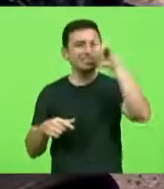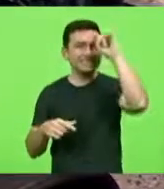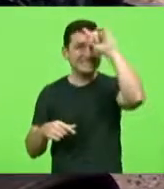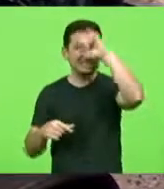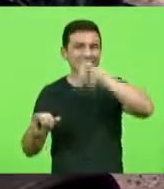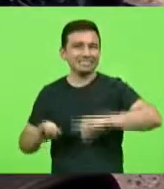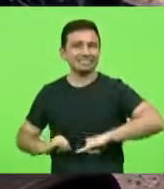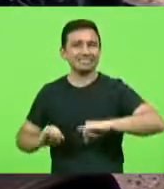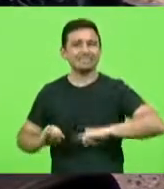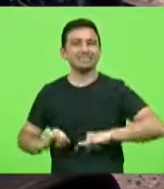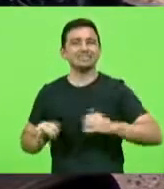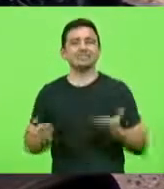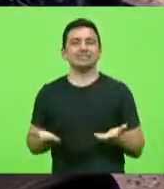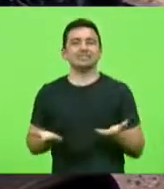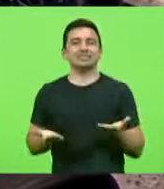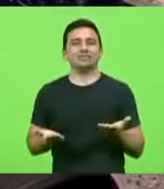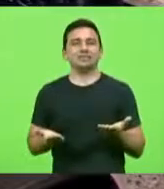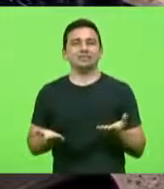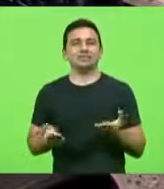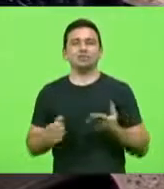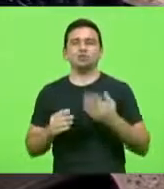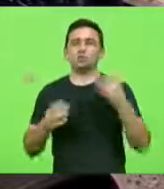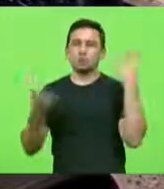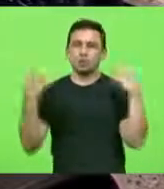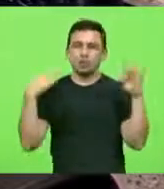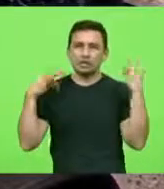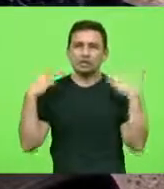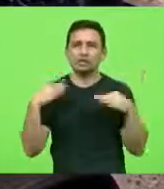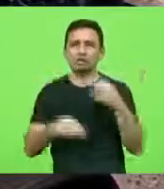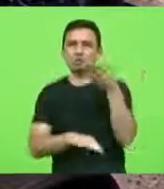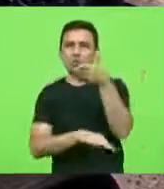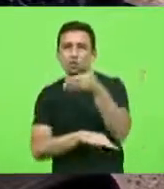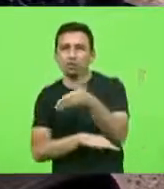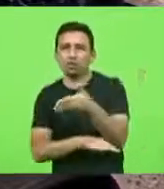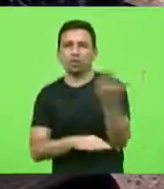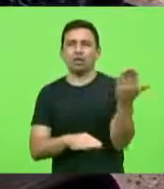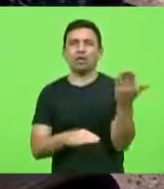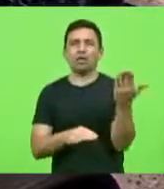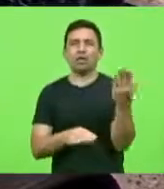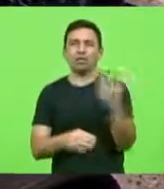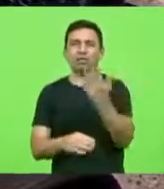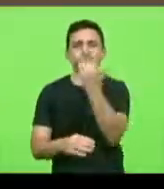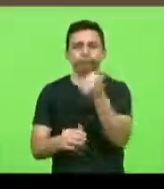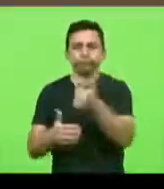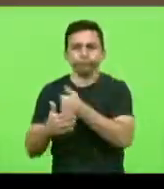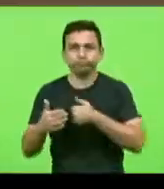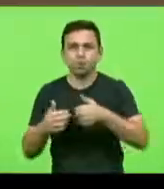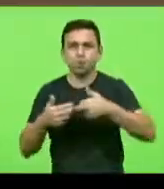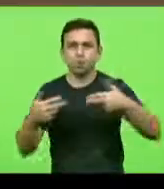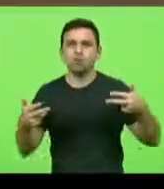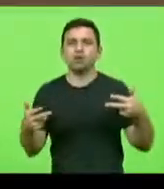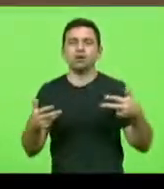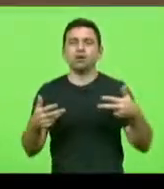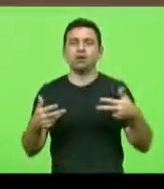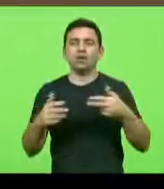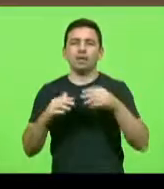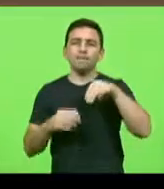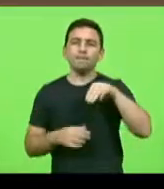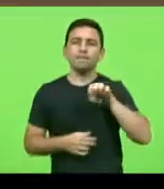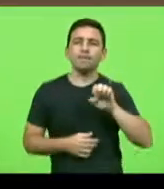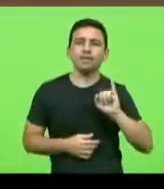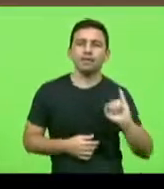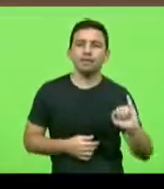difícil, setores do turismo, setor hoteleiro, gastronomia, microempreendedores